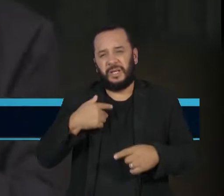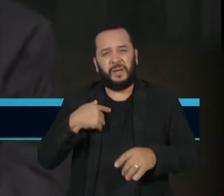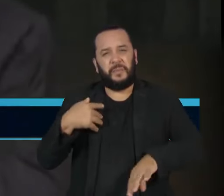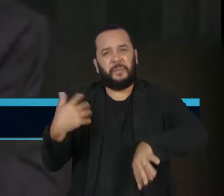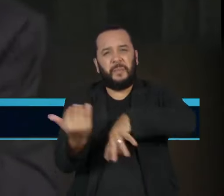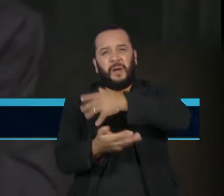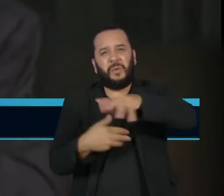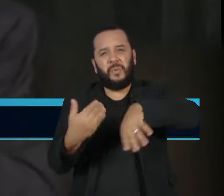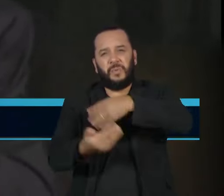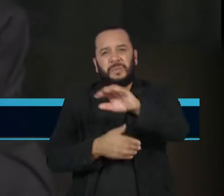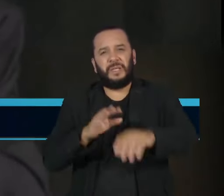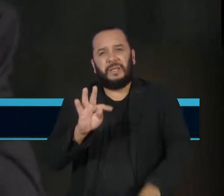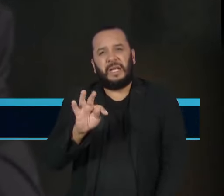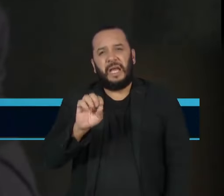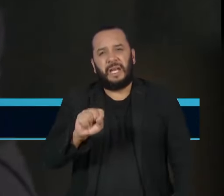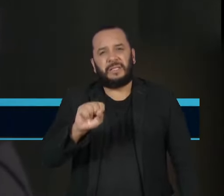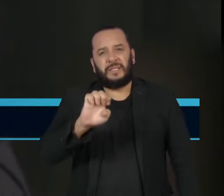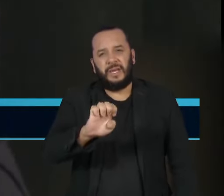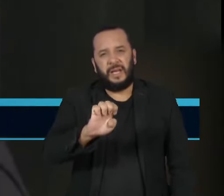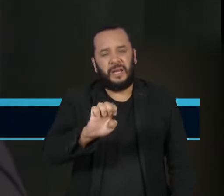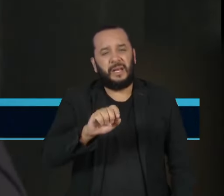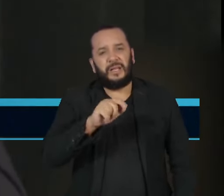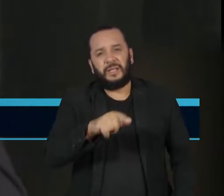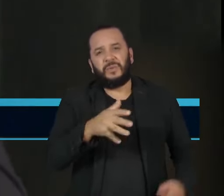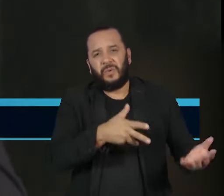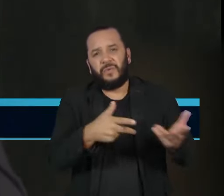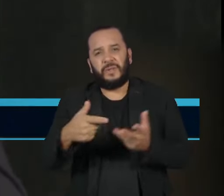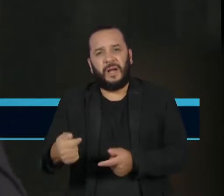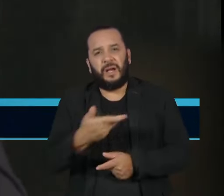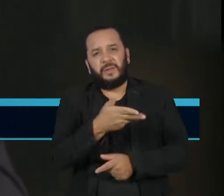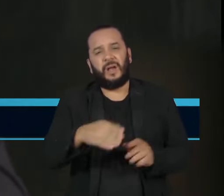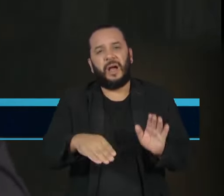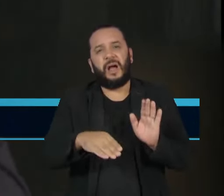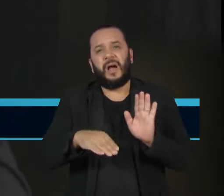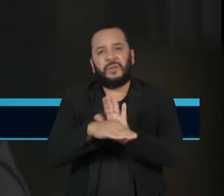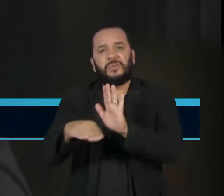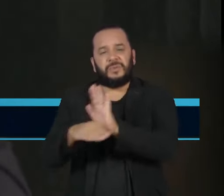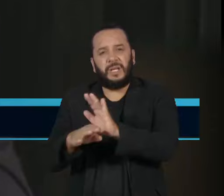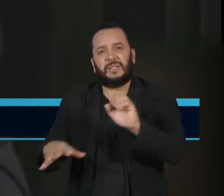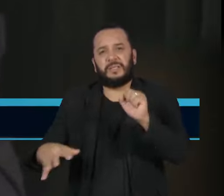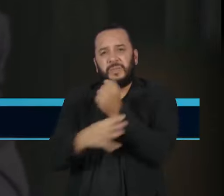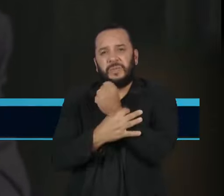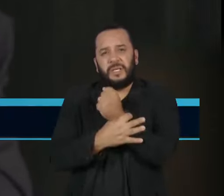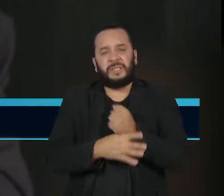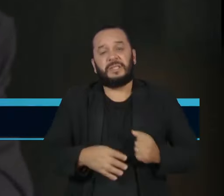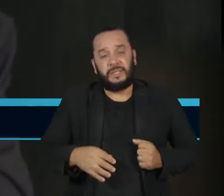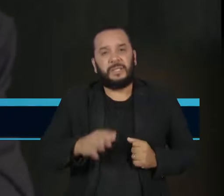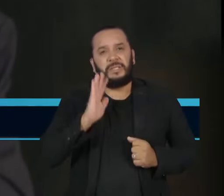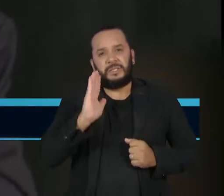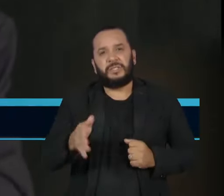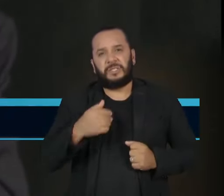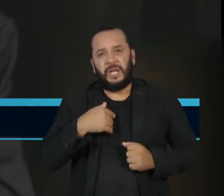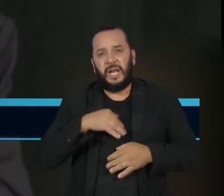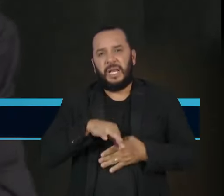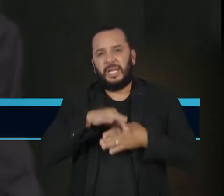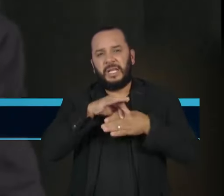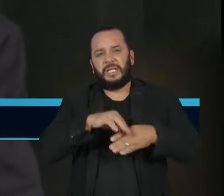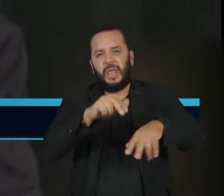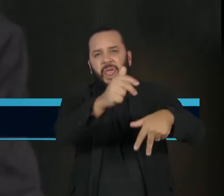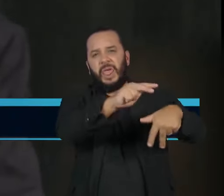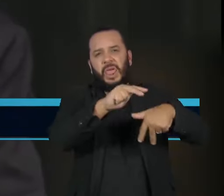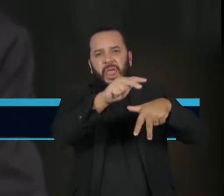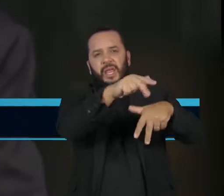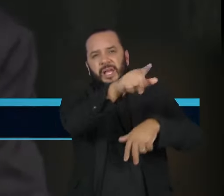convidados para ajudar na segurança e para dar transparência, foram induzidos por uma má liderança a ficarem